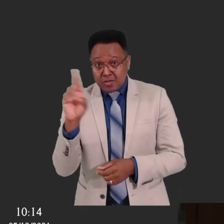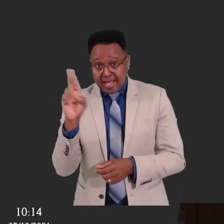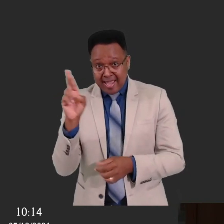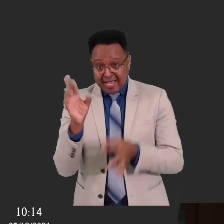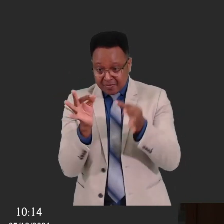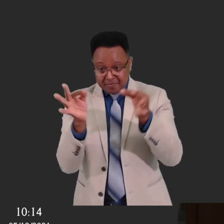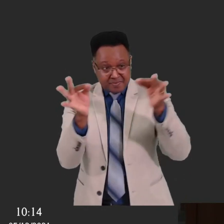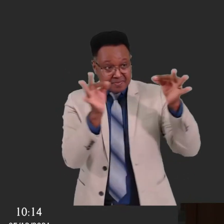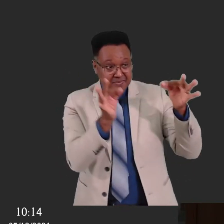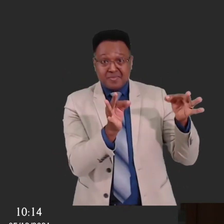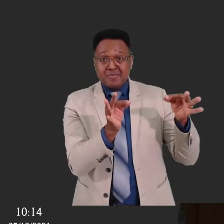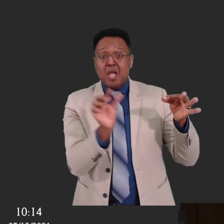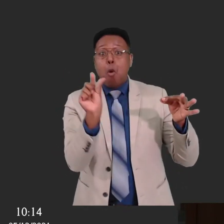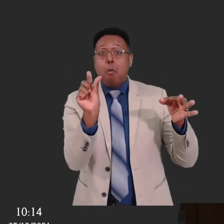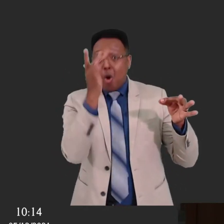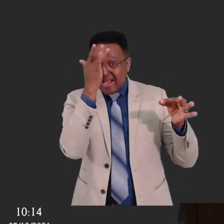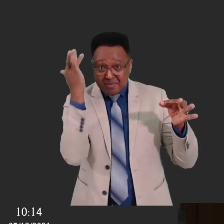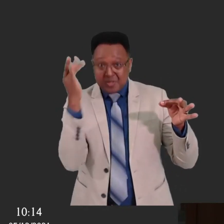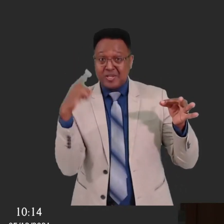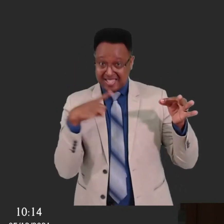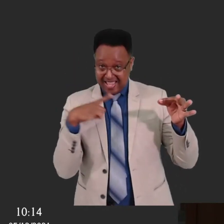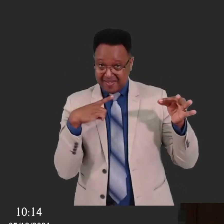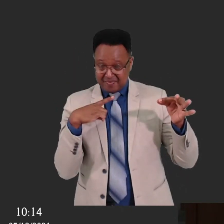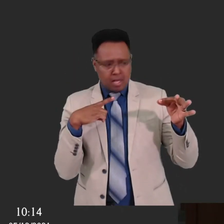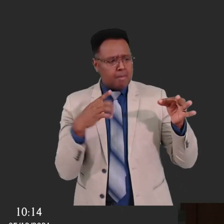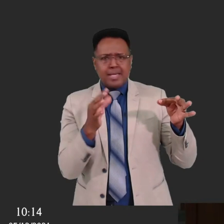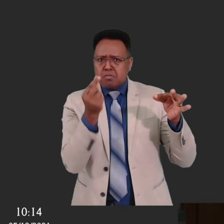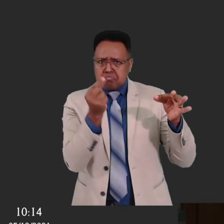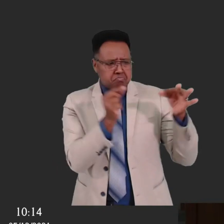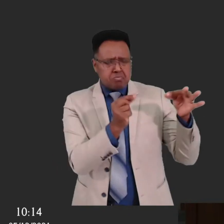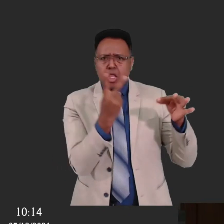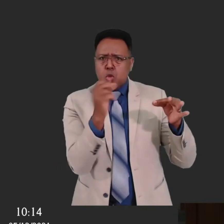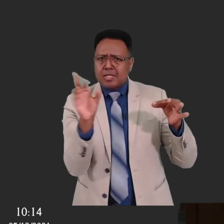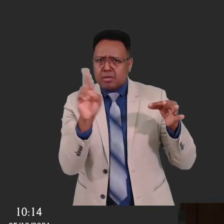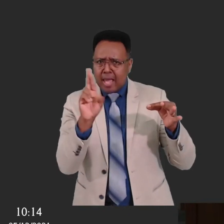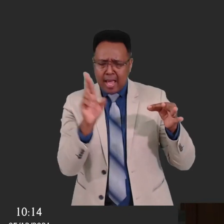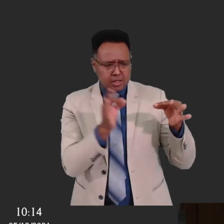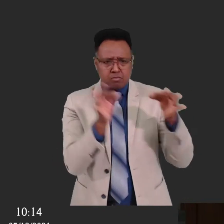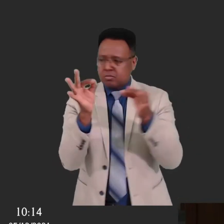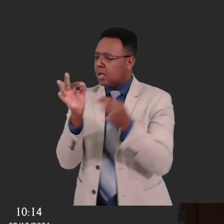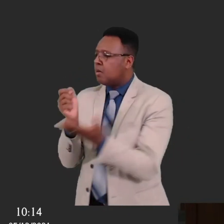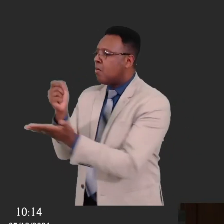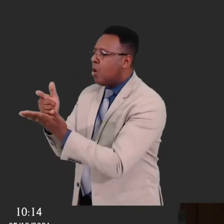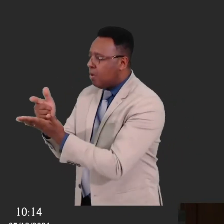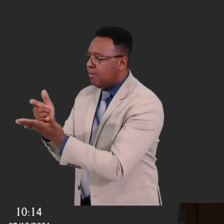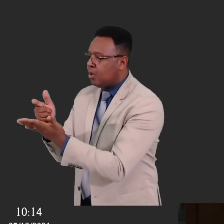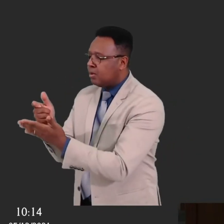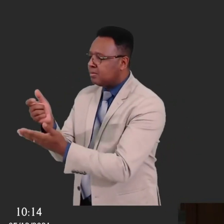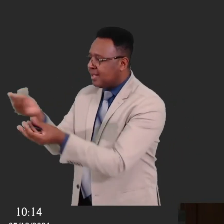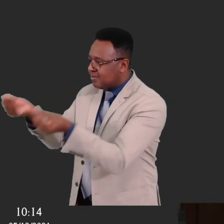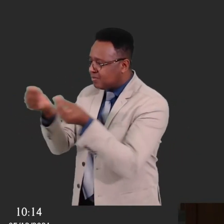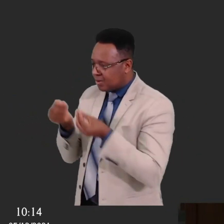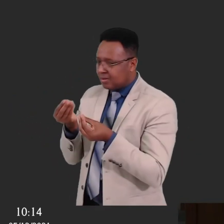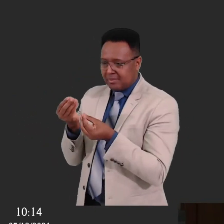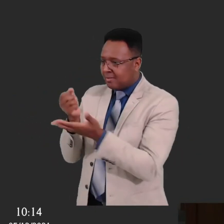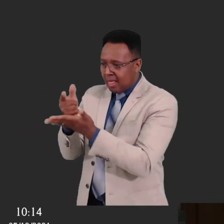no bolso. Mas quer ver acabar, é só trocar. Trocou, dali a pouco, quem deu os 200 já se